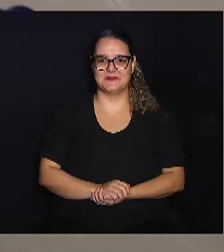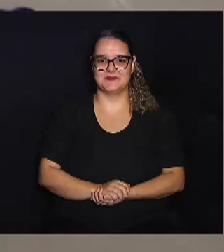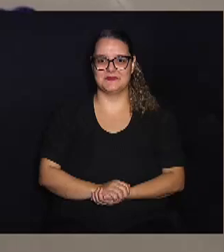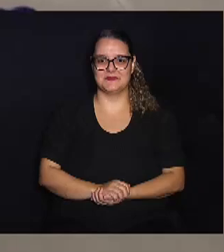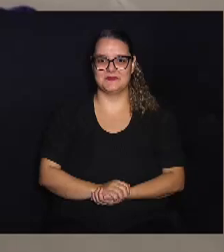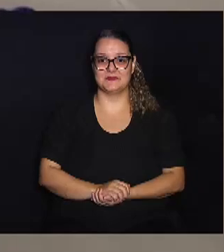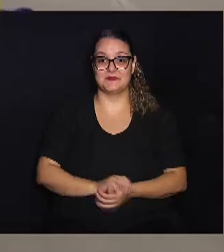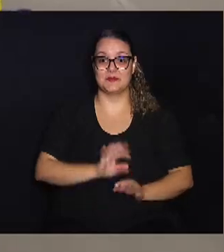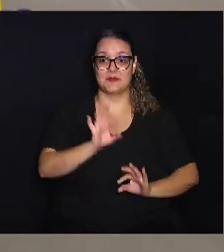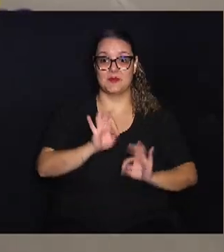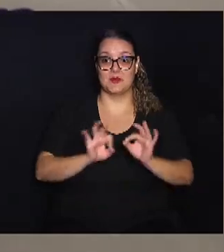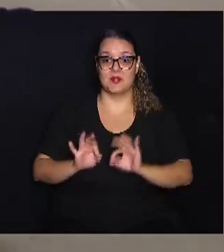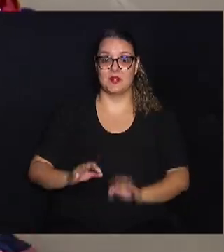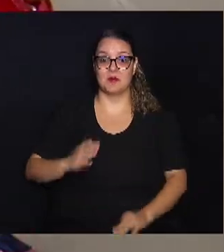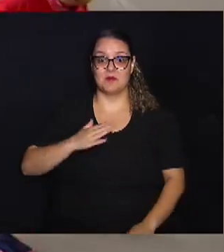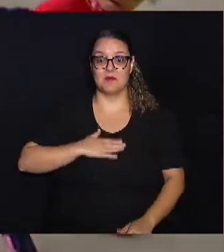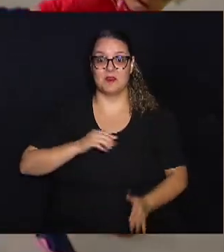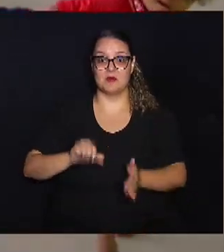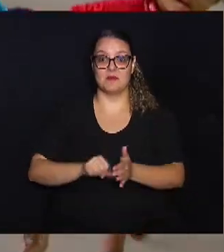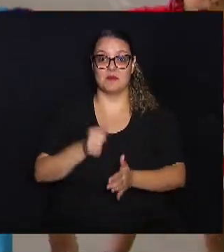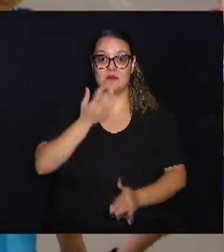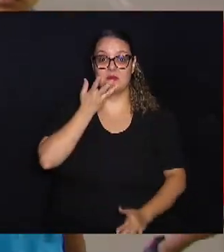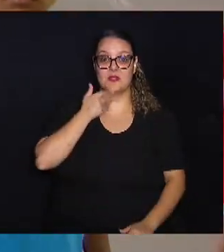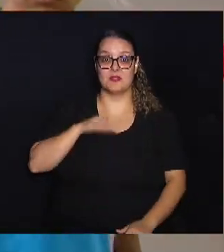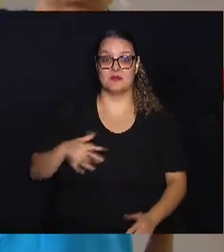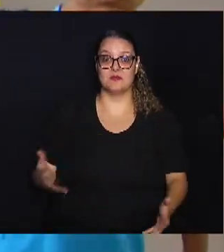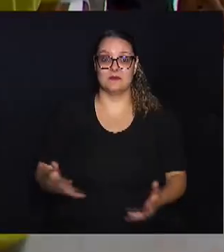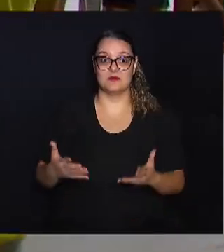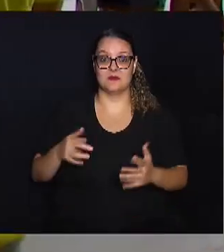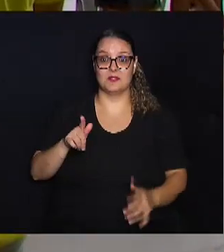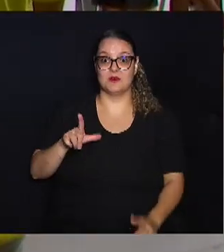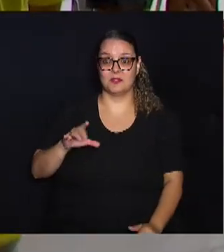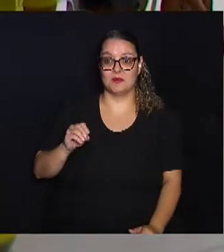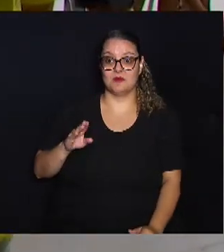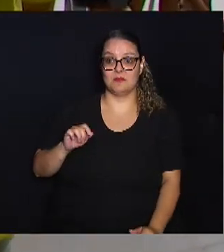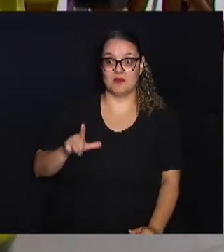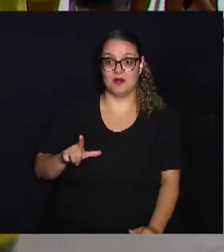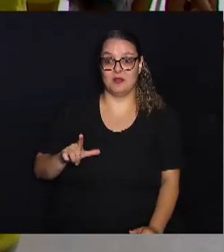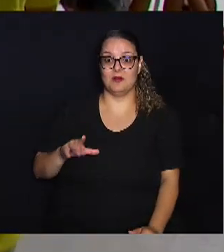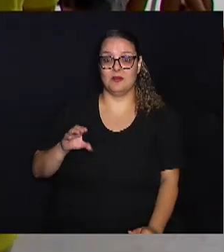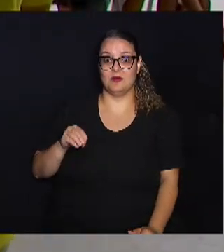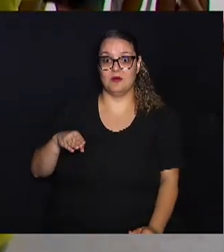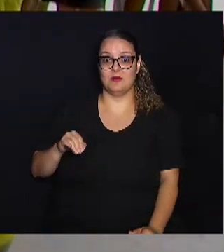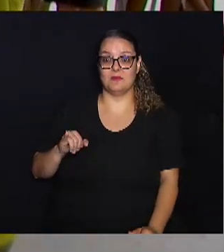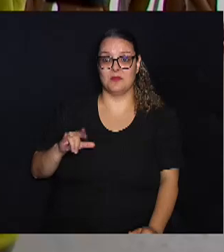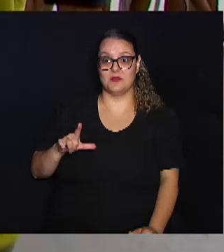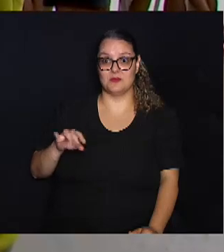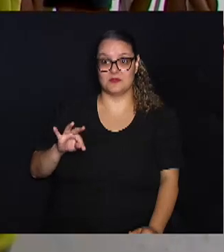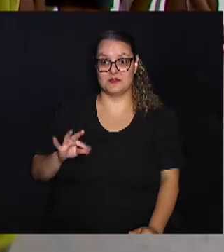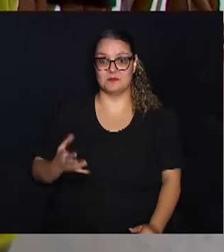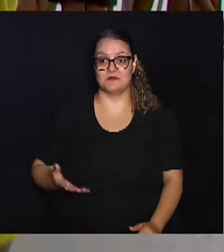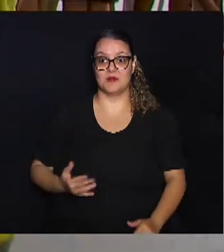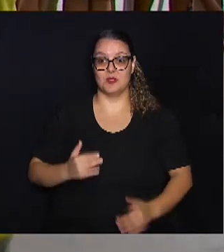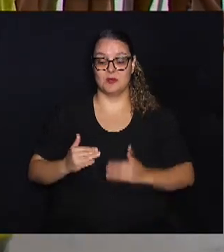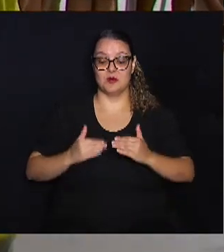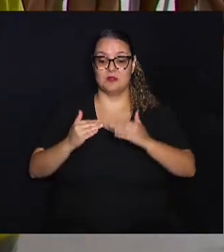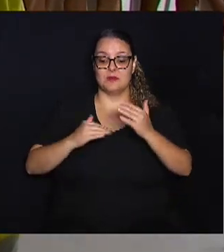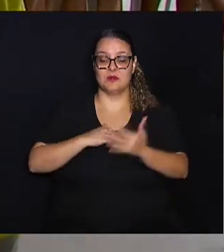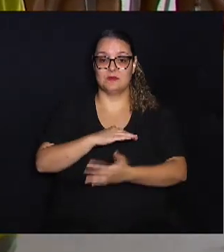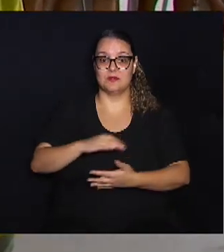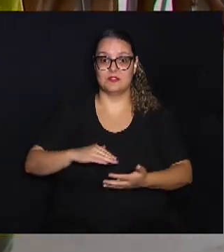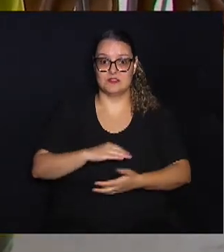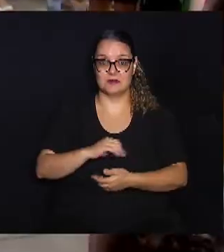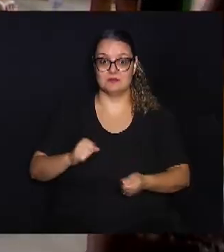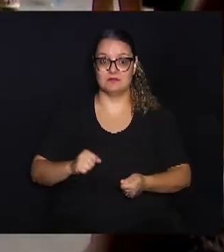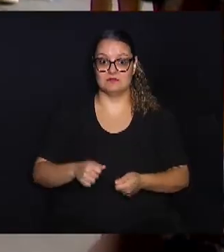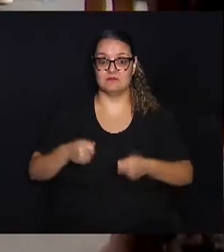O projeto Minha Primeira Infância, promovido pela Global Communities, uma organização internacional para o desenvolvimento sustentável,